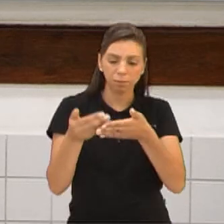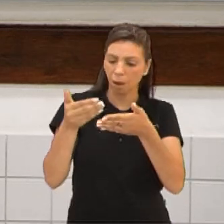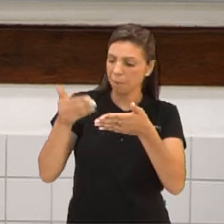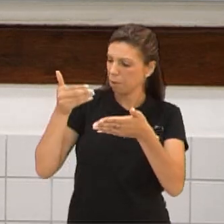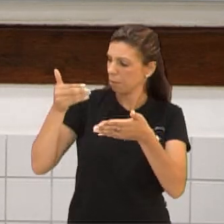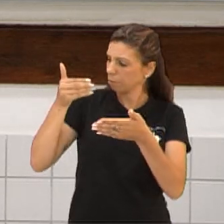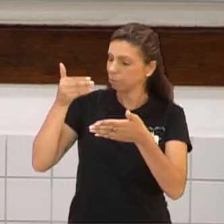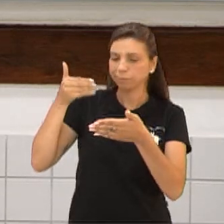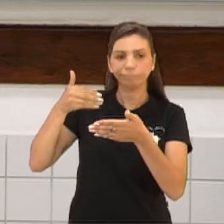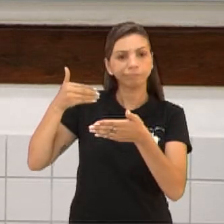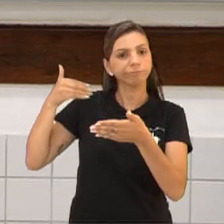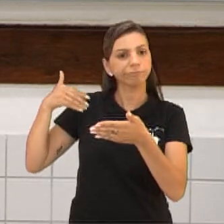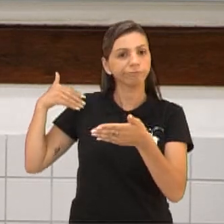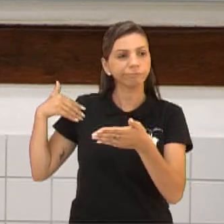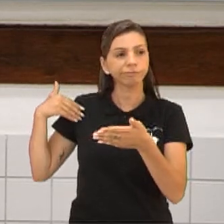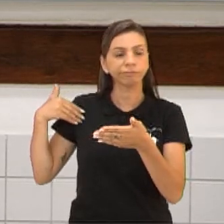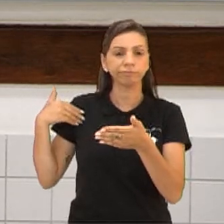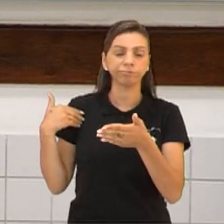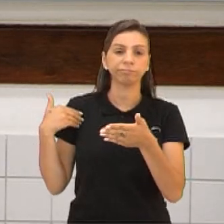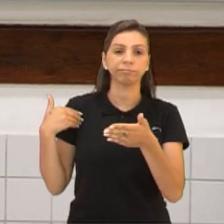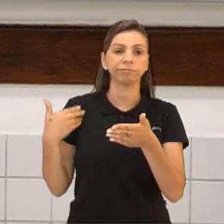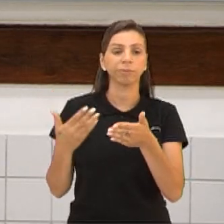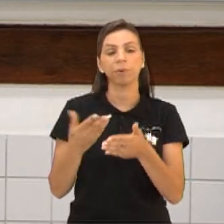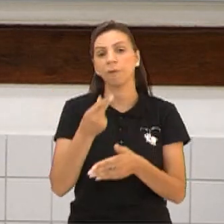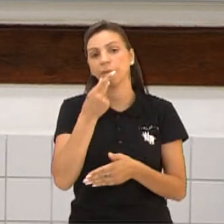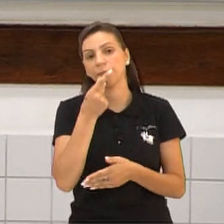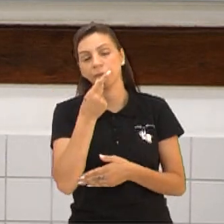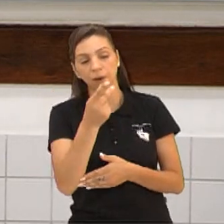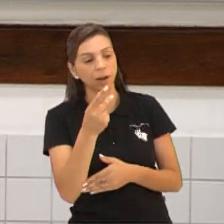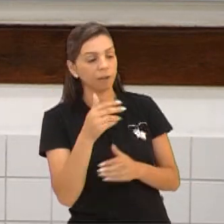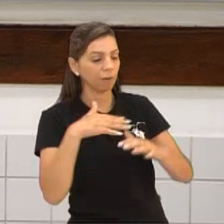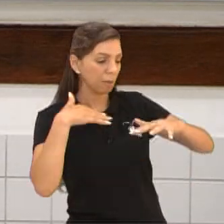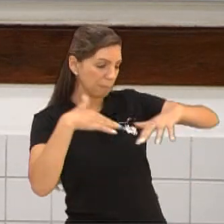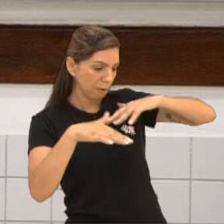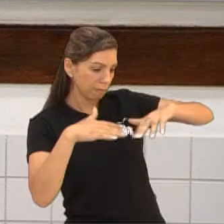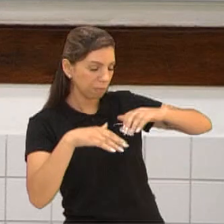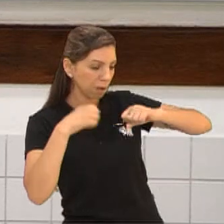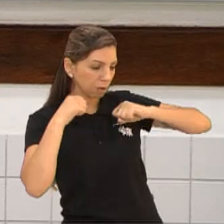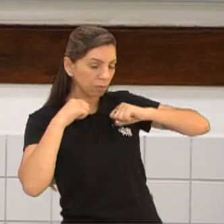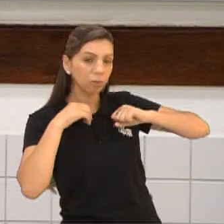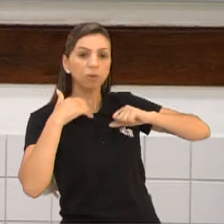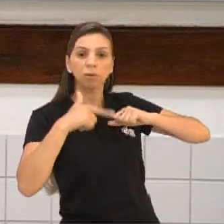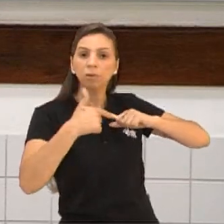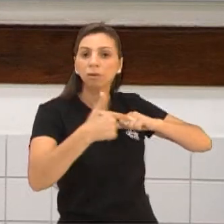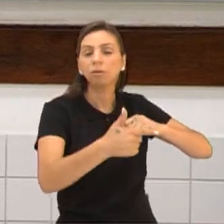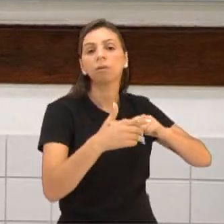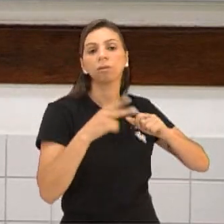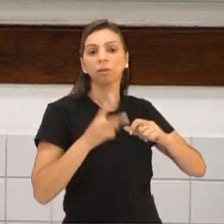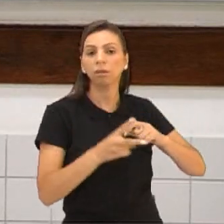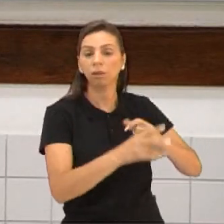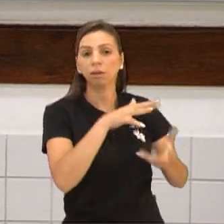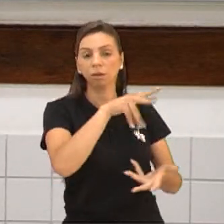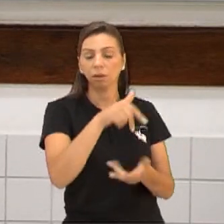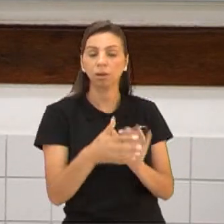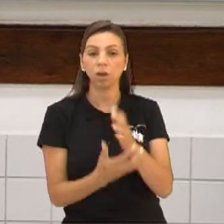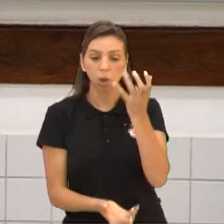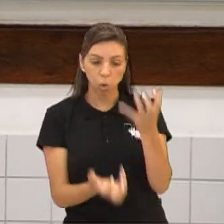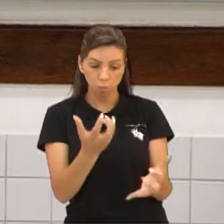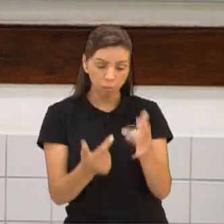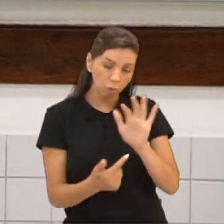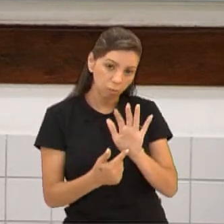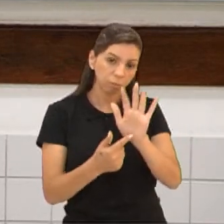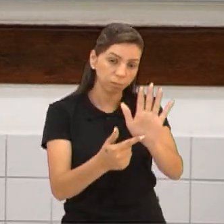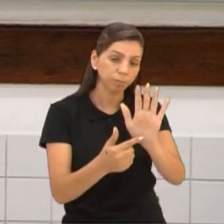exemplo, se você pegar Heráclito e Parmênides, um dizia que era um movimento constante no mundo, né? E o fogo representava isso